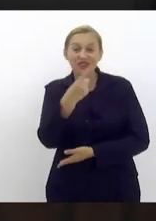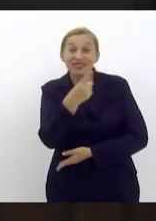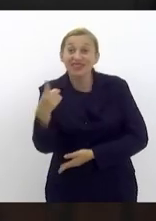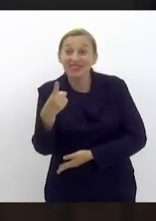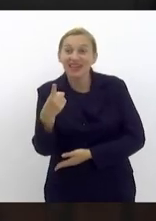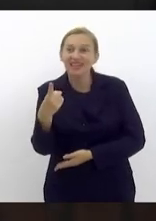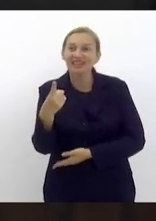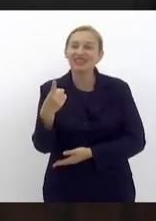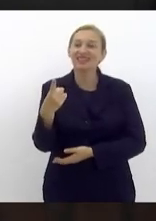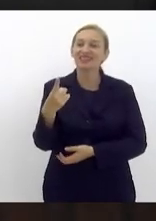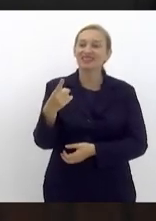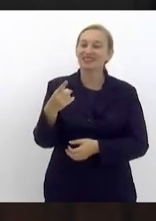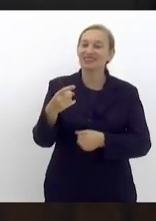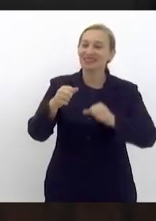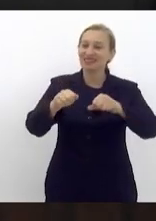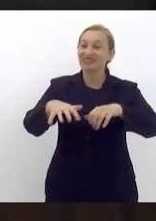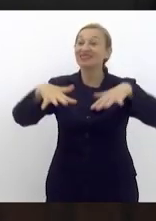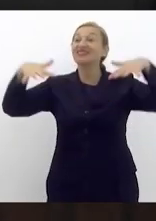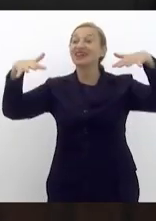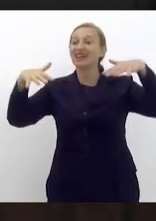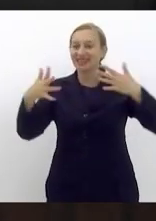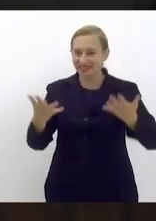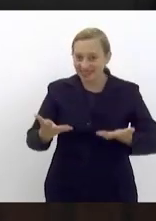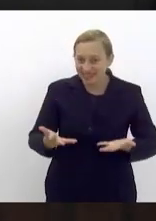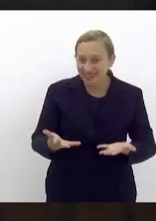aí ocupando as galerias.